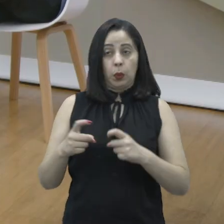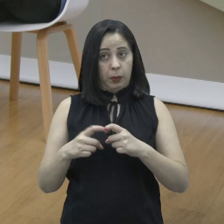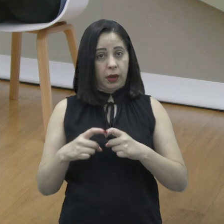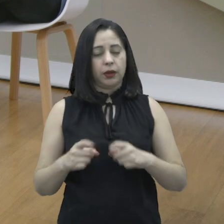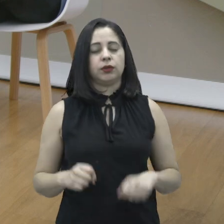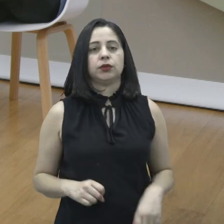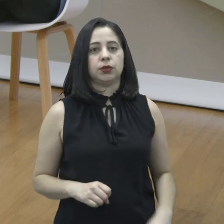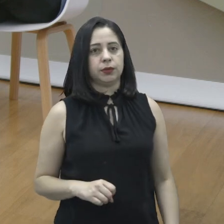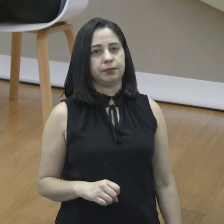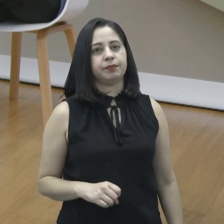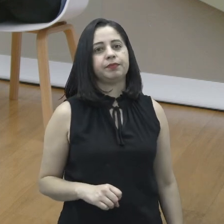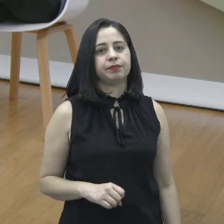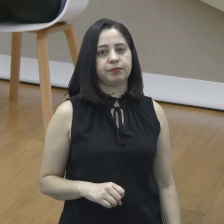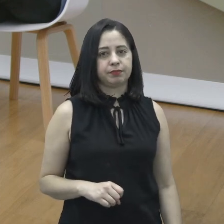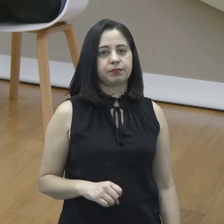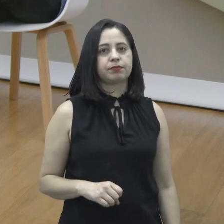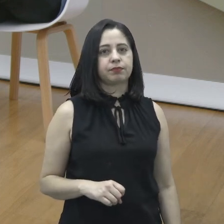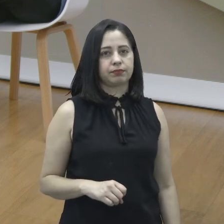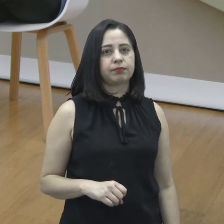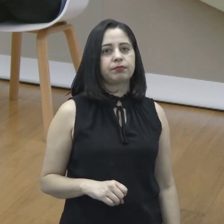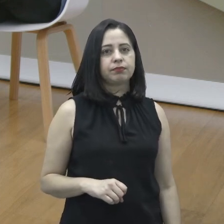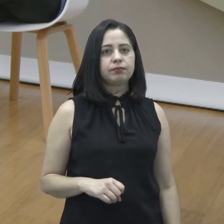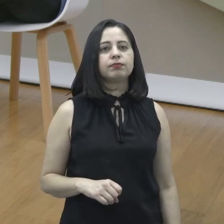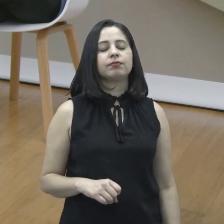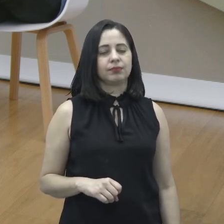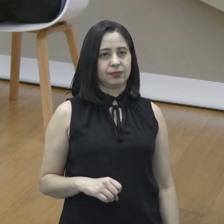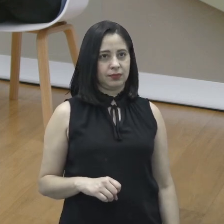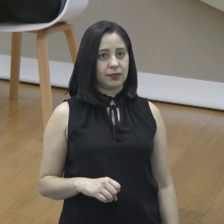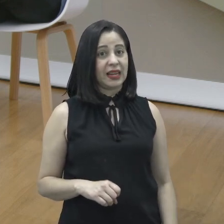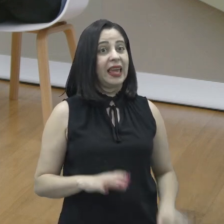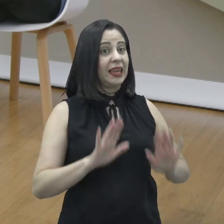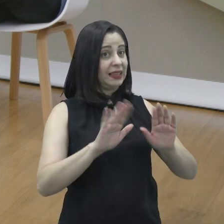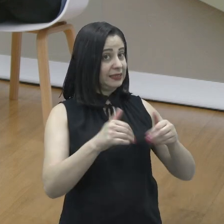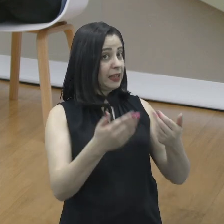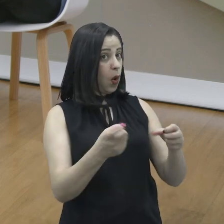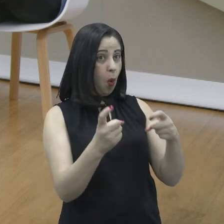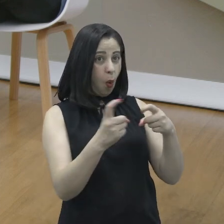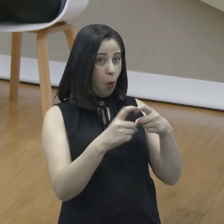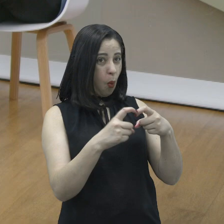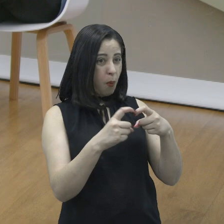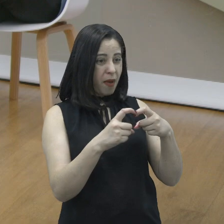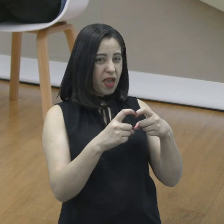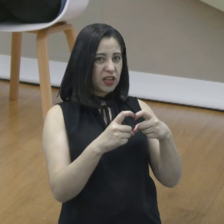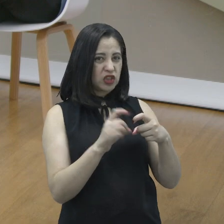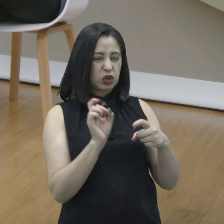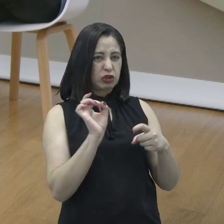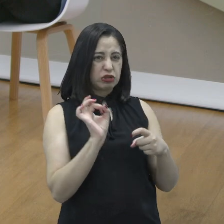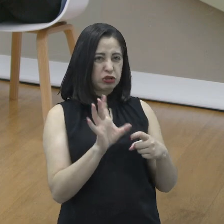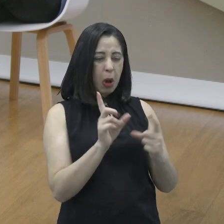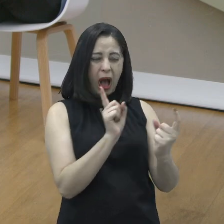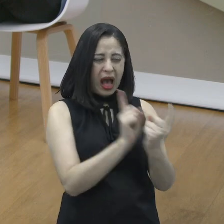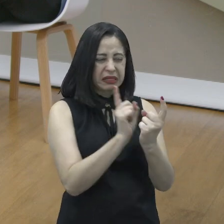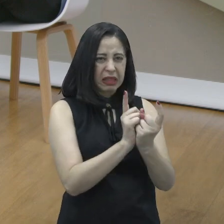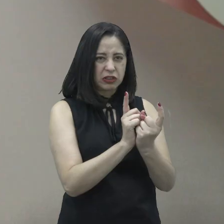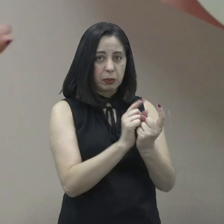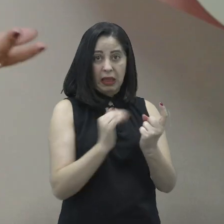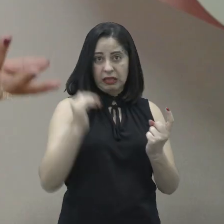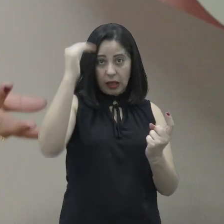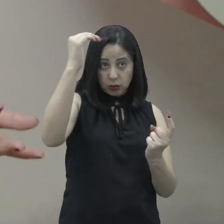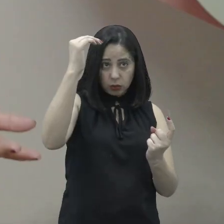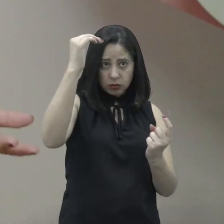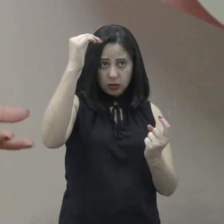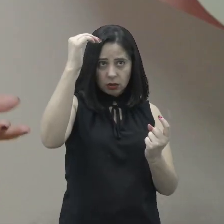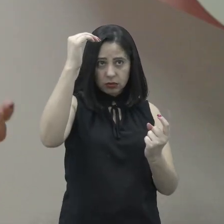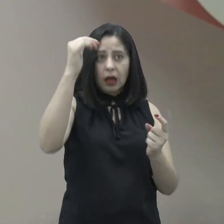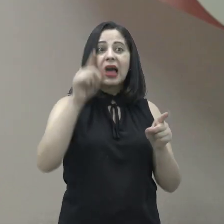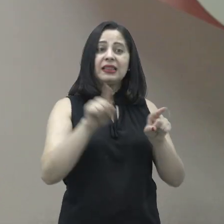sabemos que o especialista também que cuida dos nossos pulmões, né, não é responsável só pelas consultas com o adulto, existe essa área